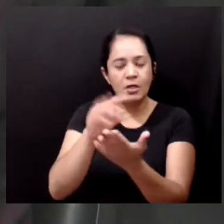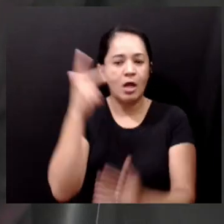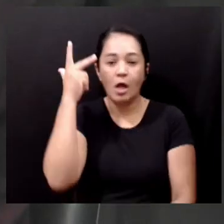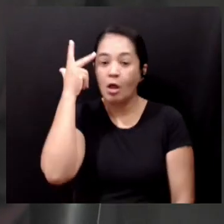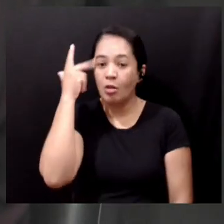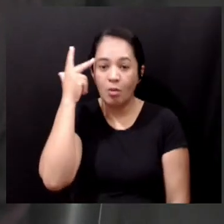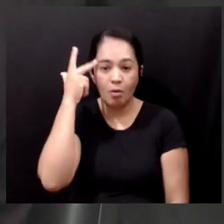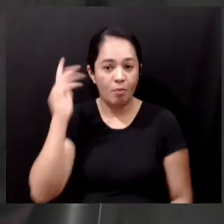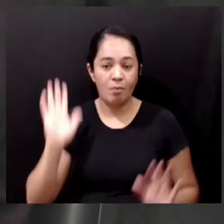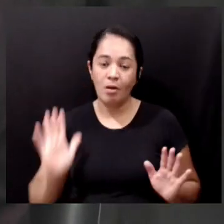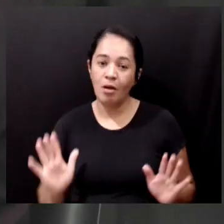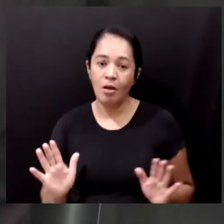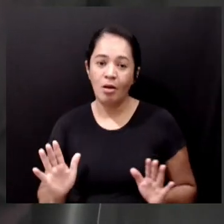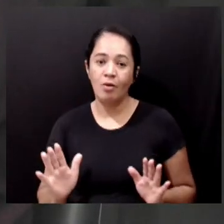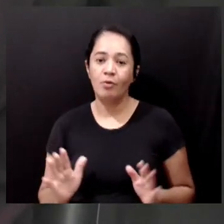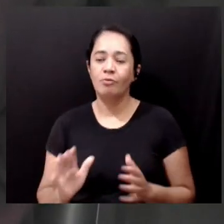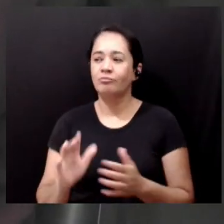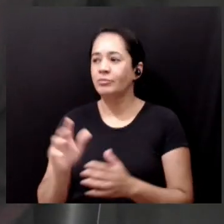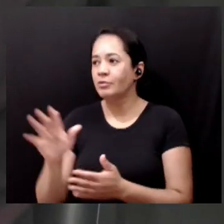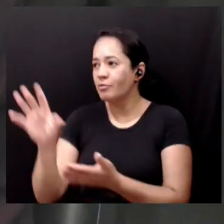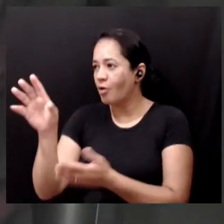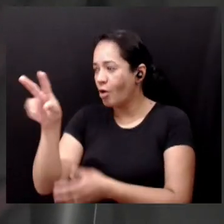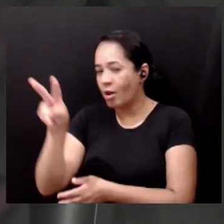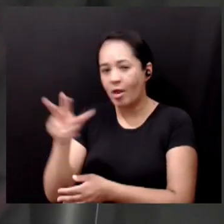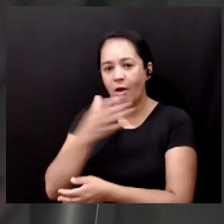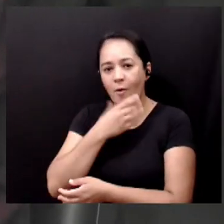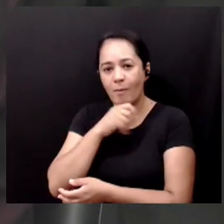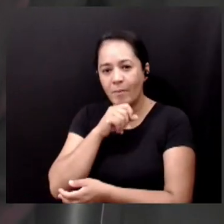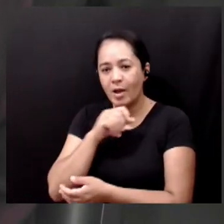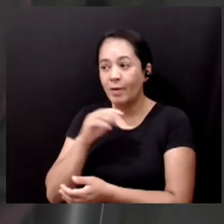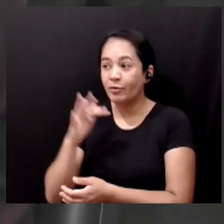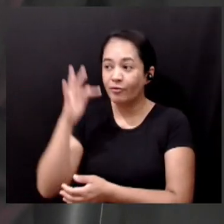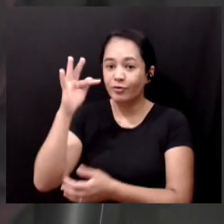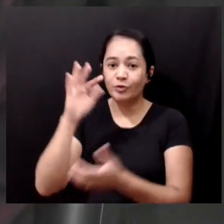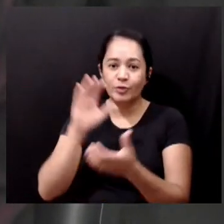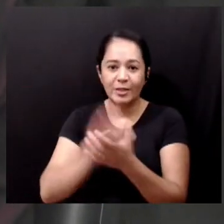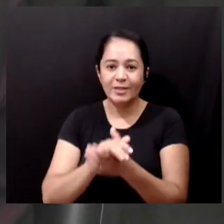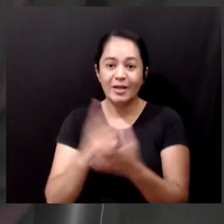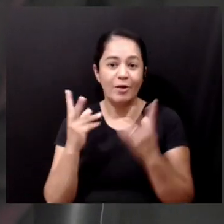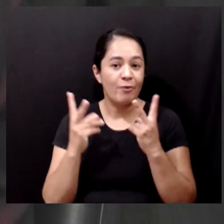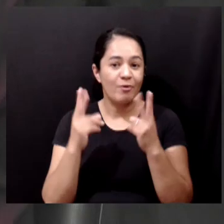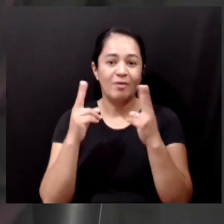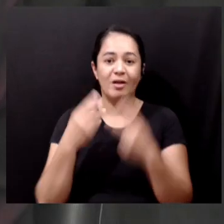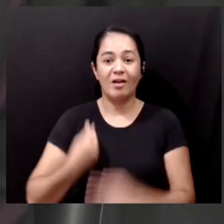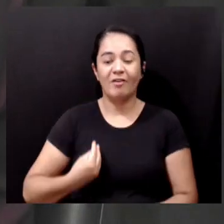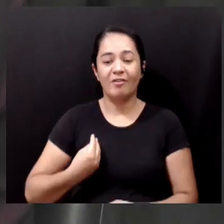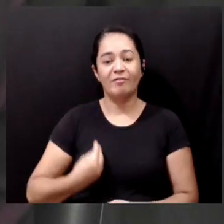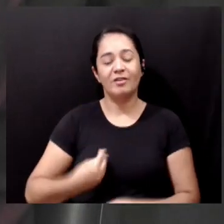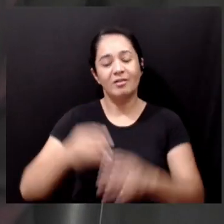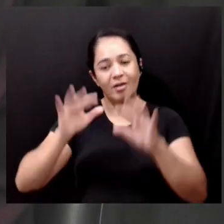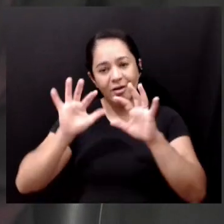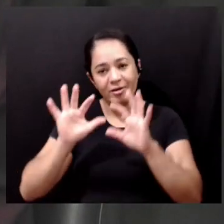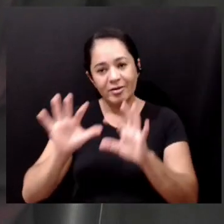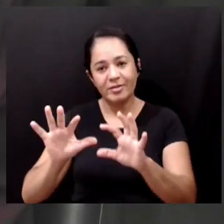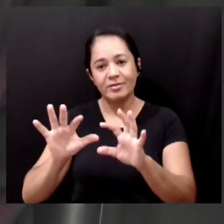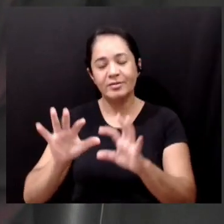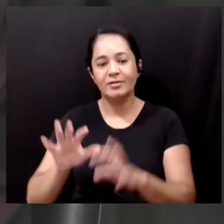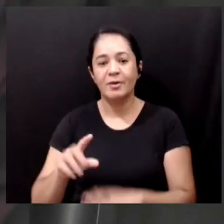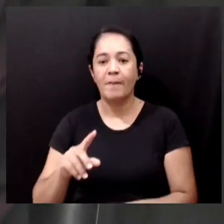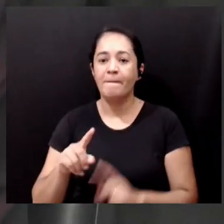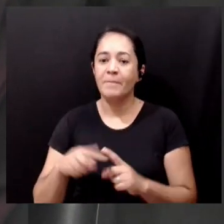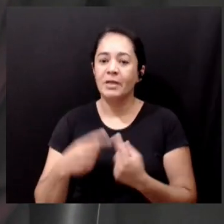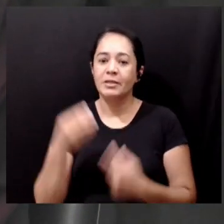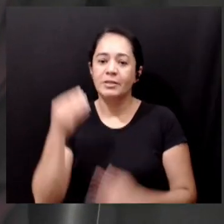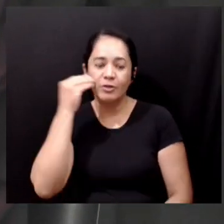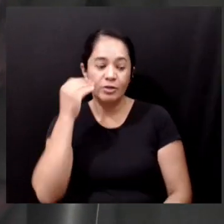para um casamento futuro. Funciona assim, a vida Sim. é assim, né? Mas eu sempre tento falar pra ela que não existe